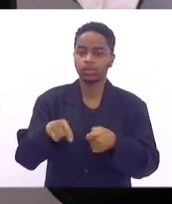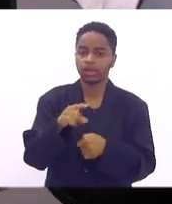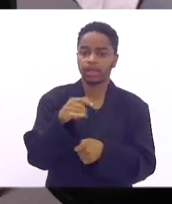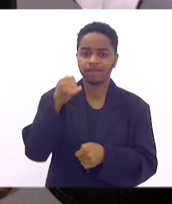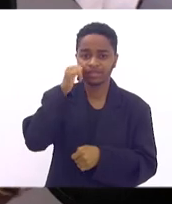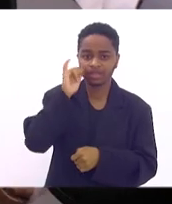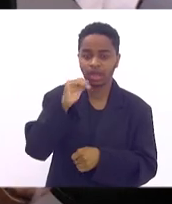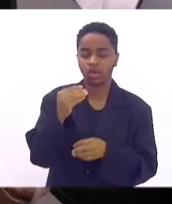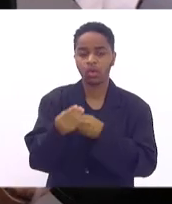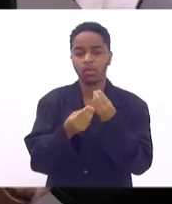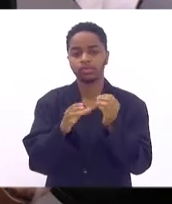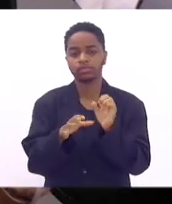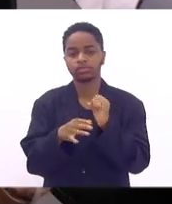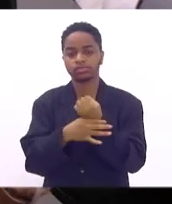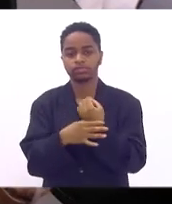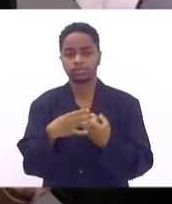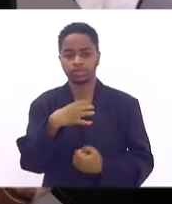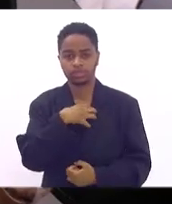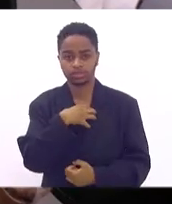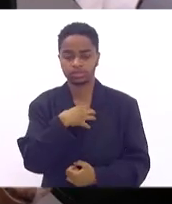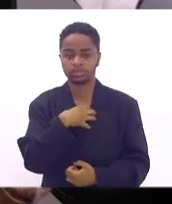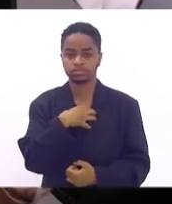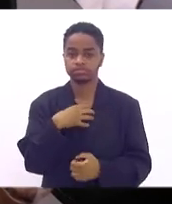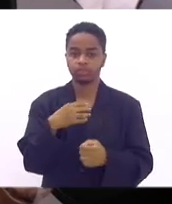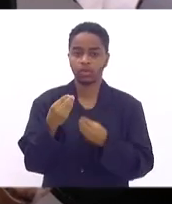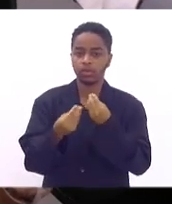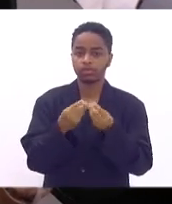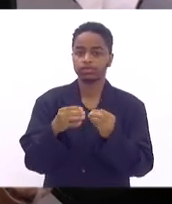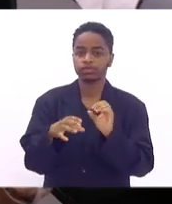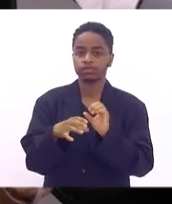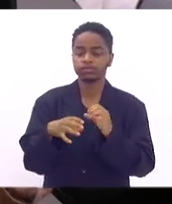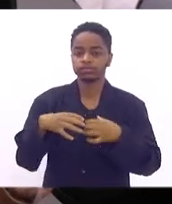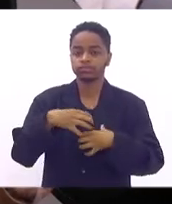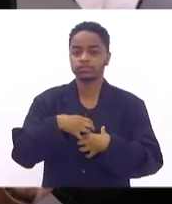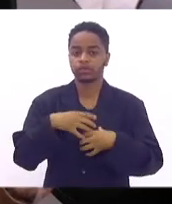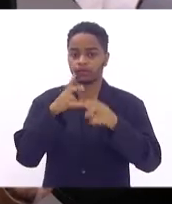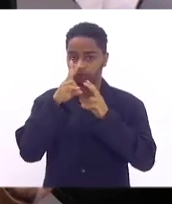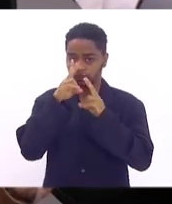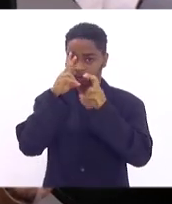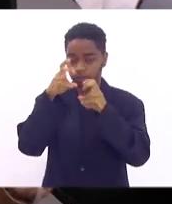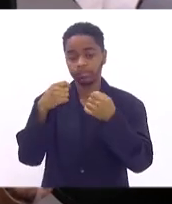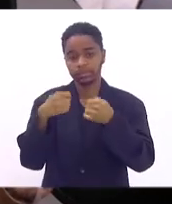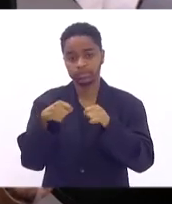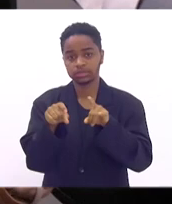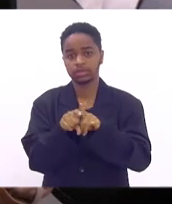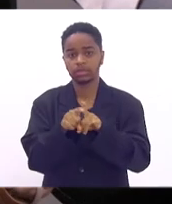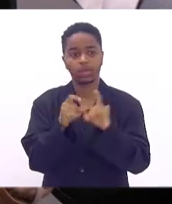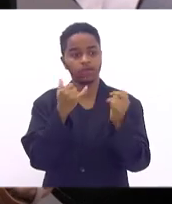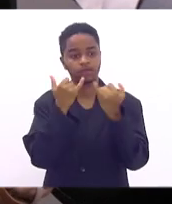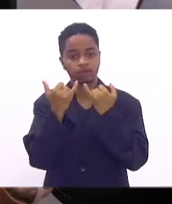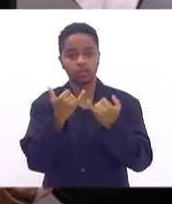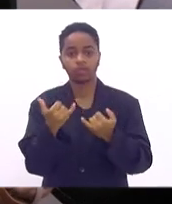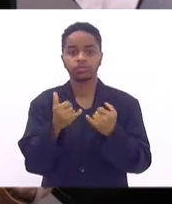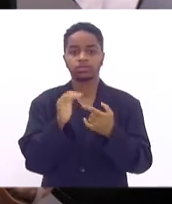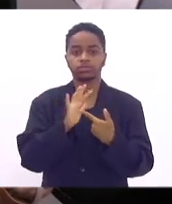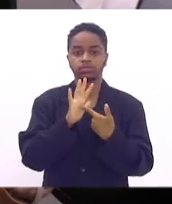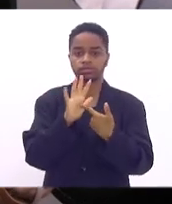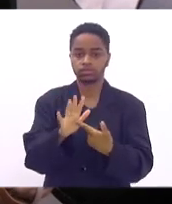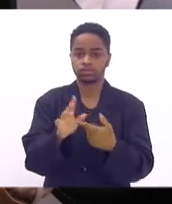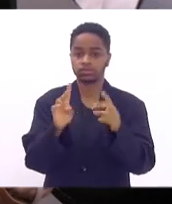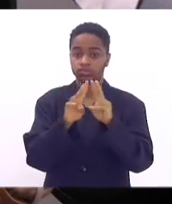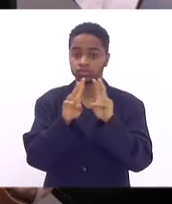para ela se sentir fortalecida, eu preciso também de informações sobre esse tipo,